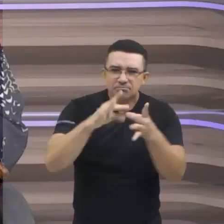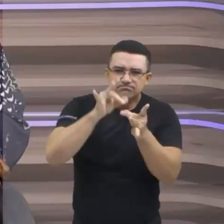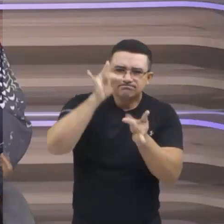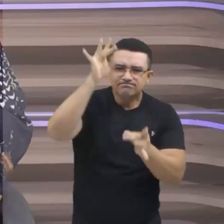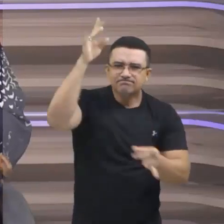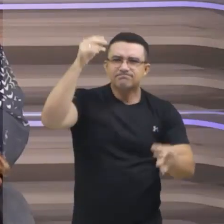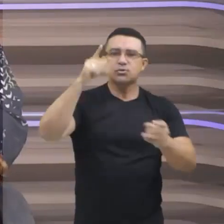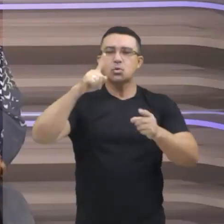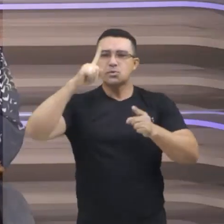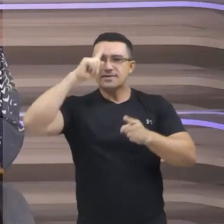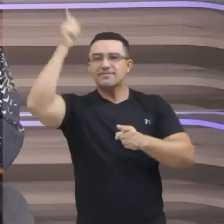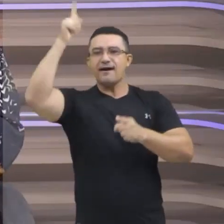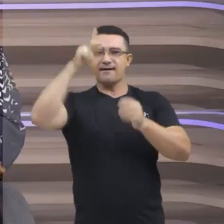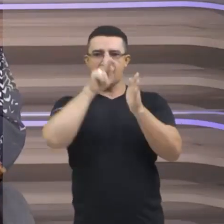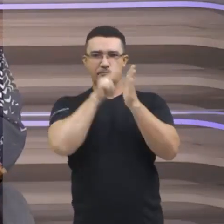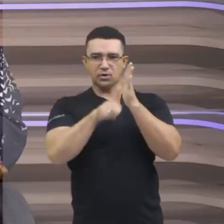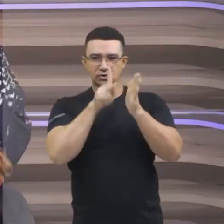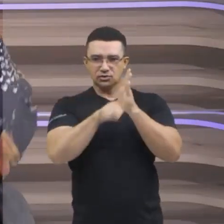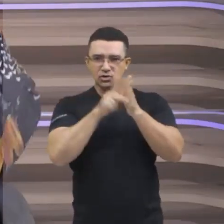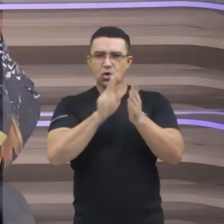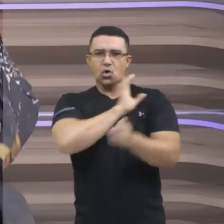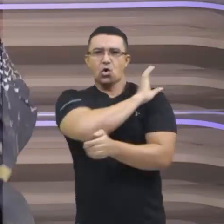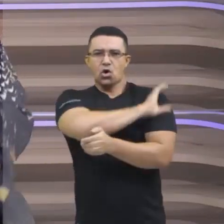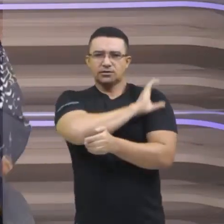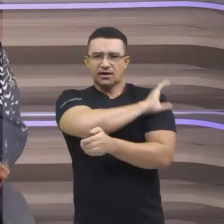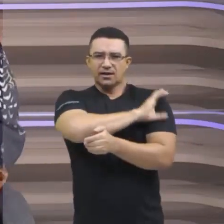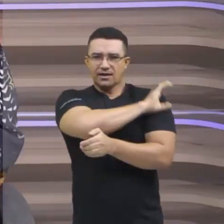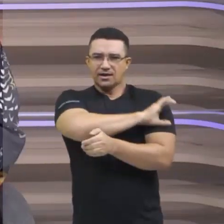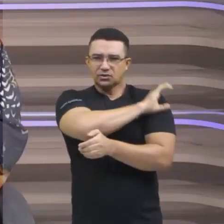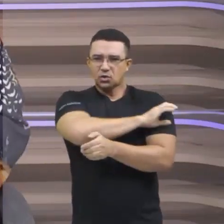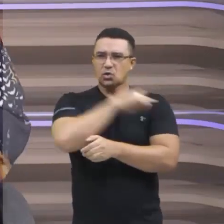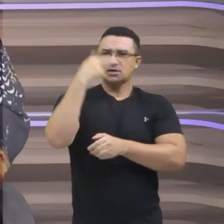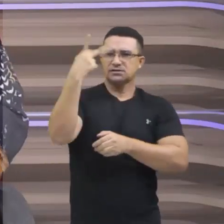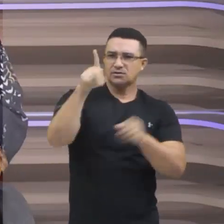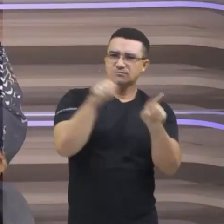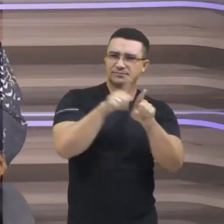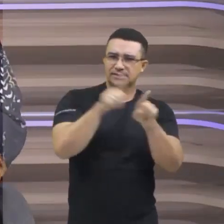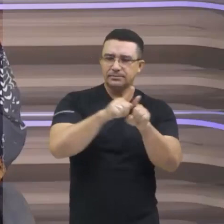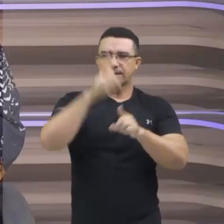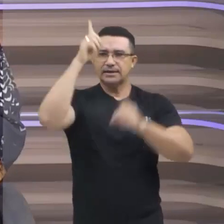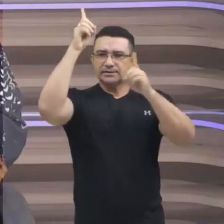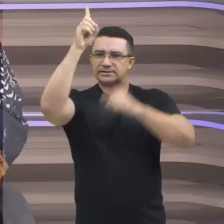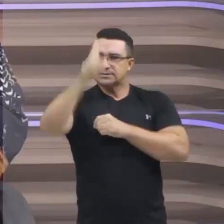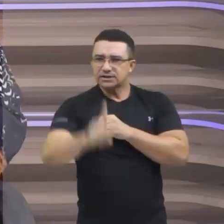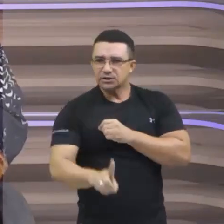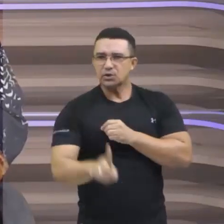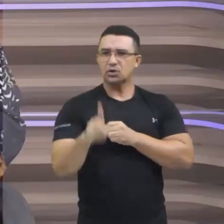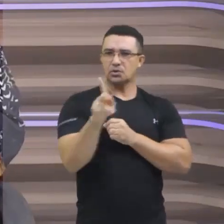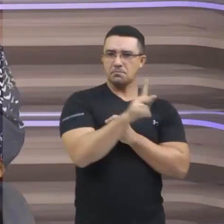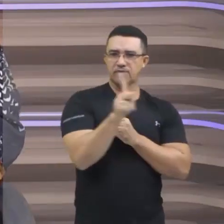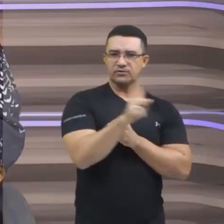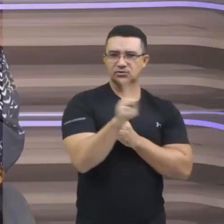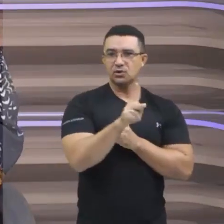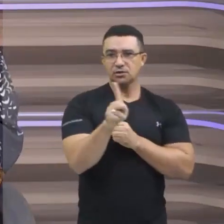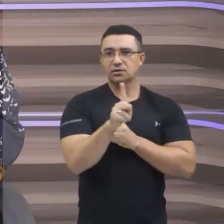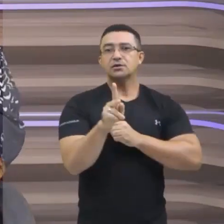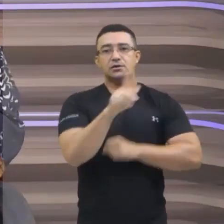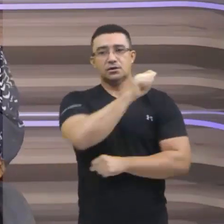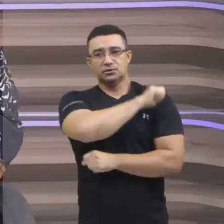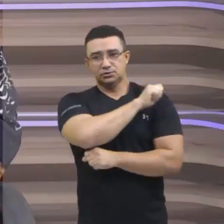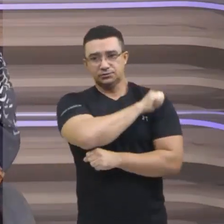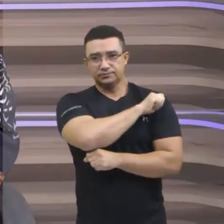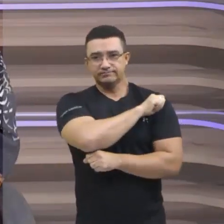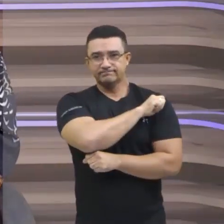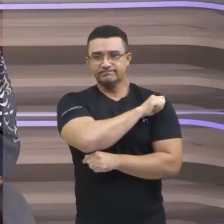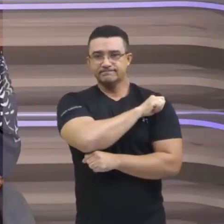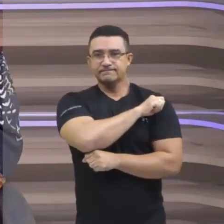coordenadores regionais, coordenadores distritais, com os seus gestores, depois os seus professores a seus alunos. Então,